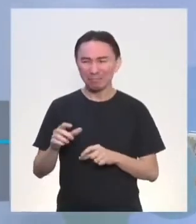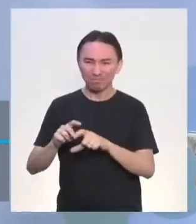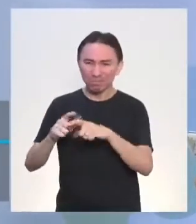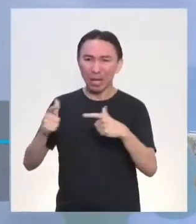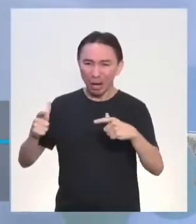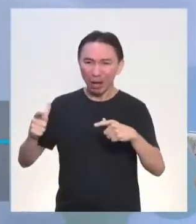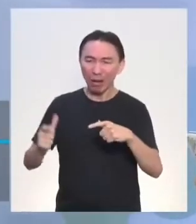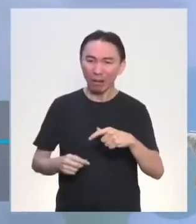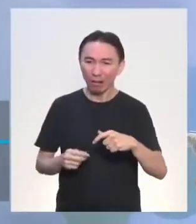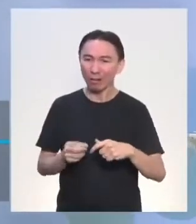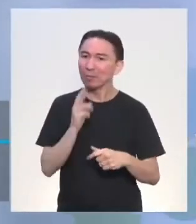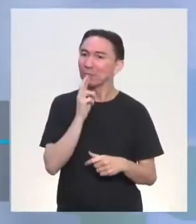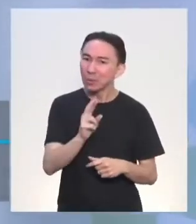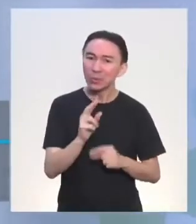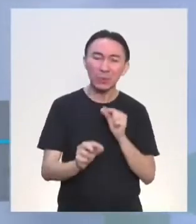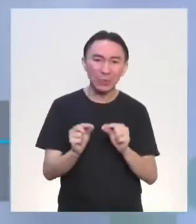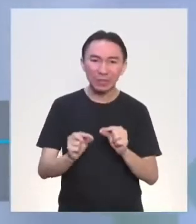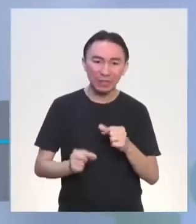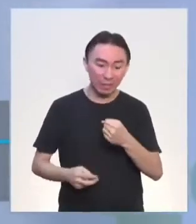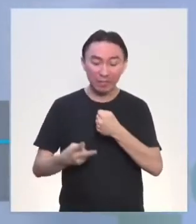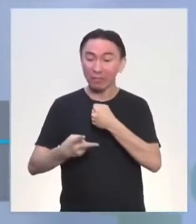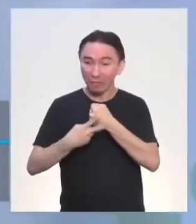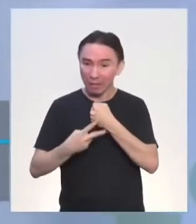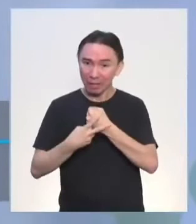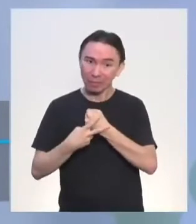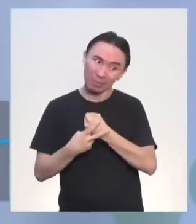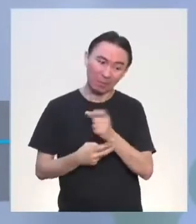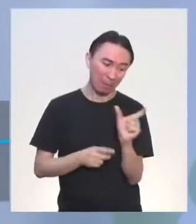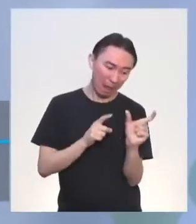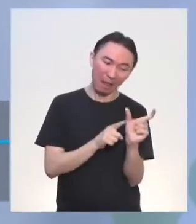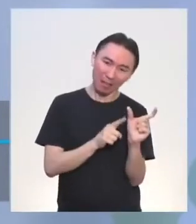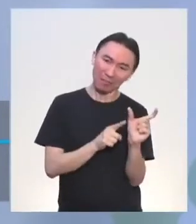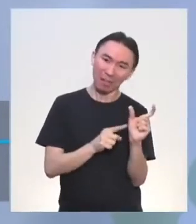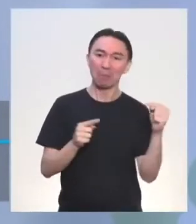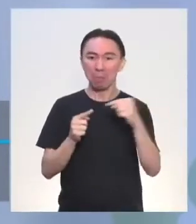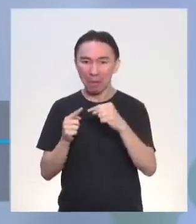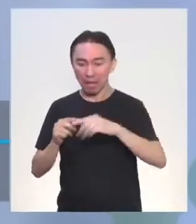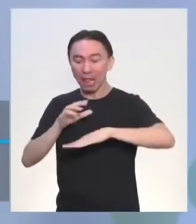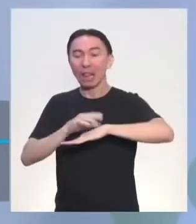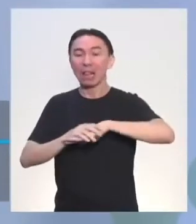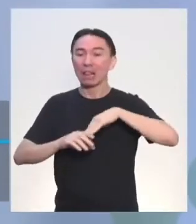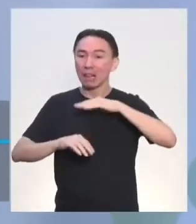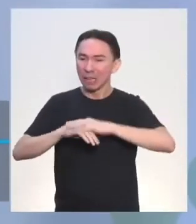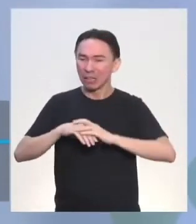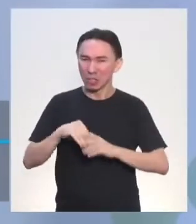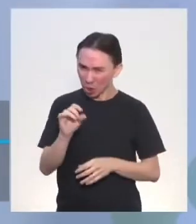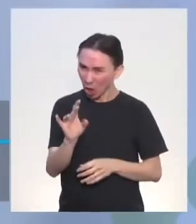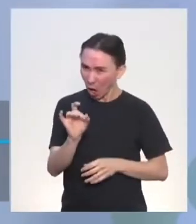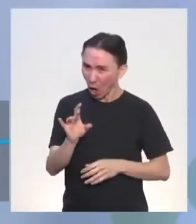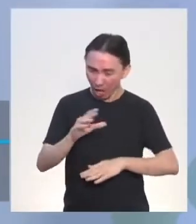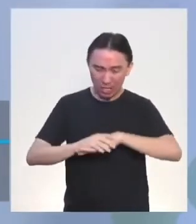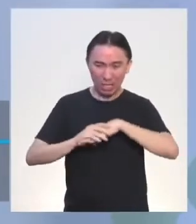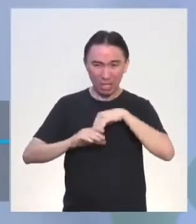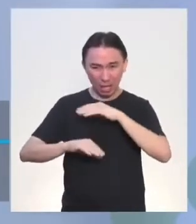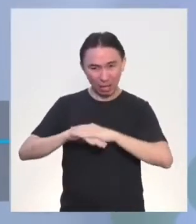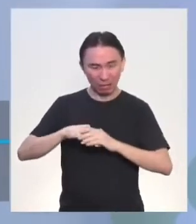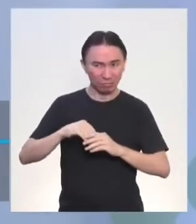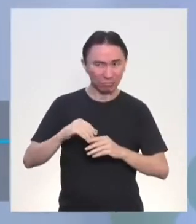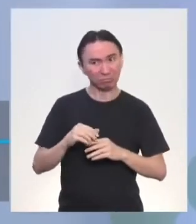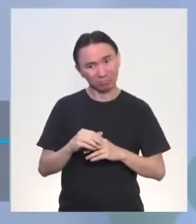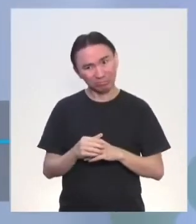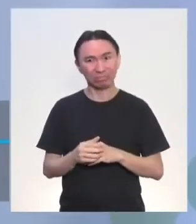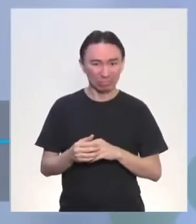mesmo, né? Que verbo é a palavra que expressa a ação, não somente ação, né? Então, é disso que a gente vai falar agora. E modos verbais,